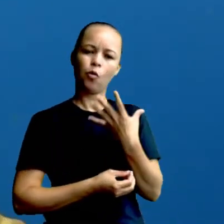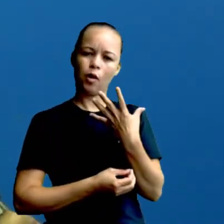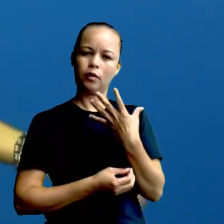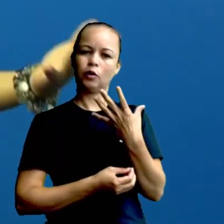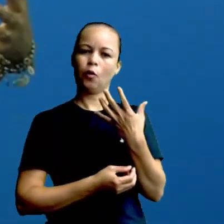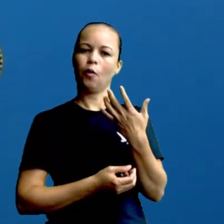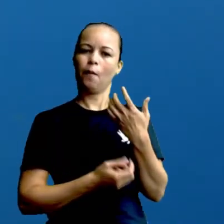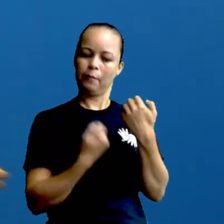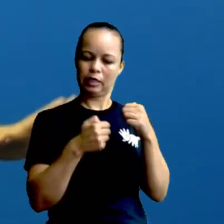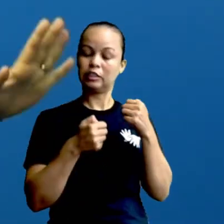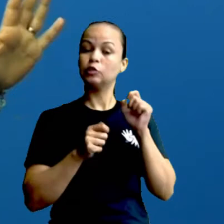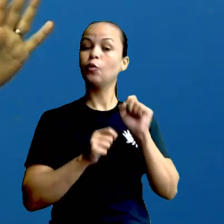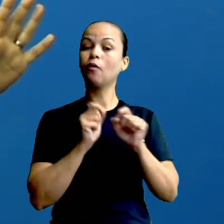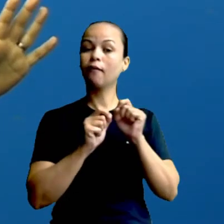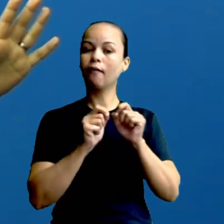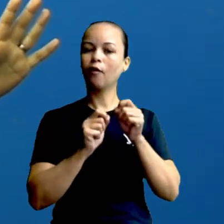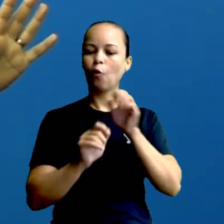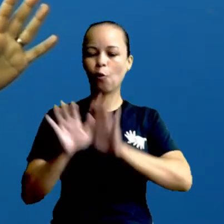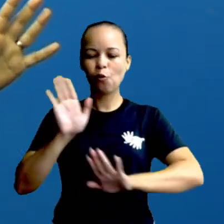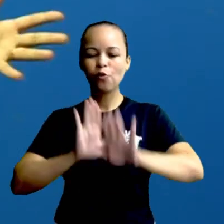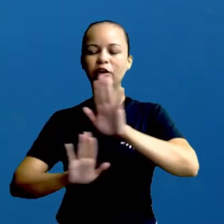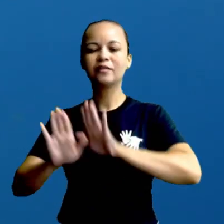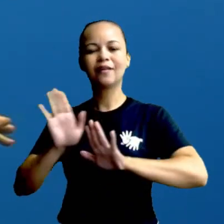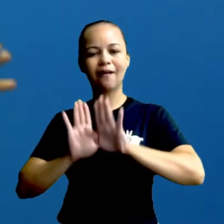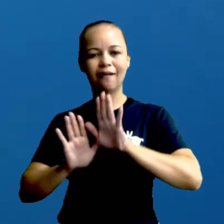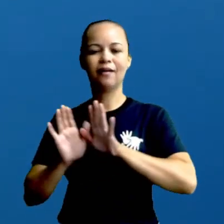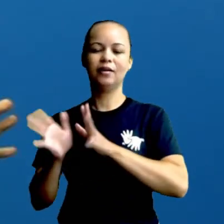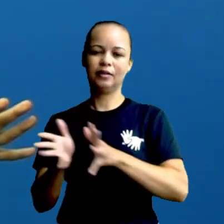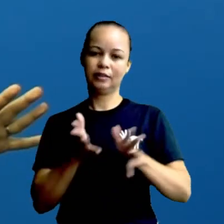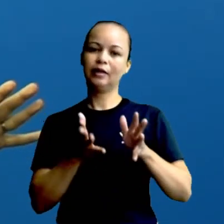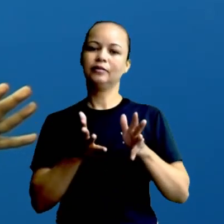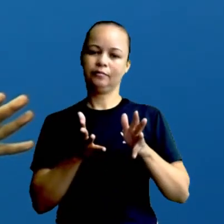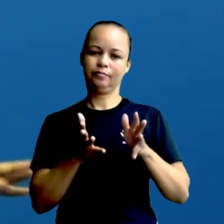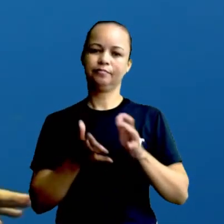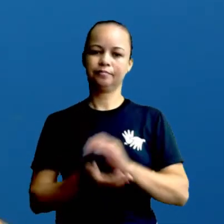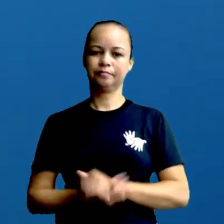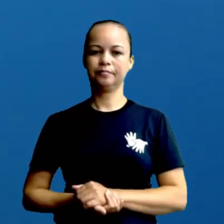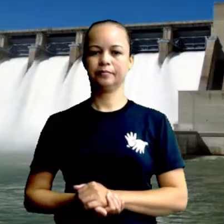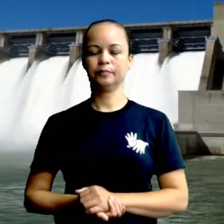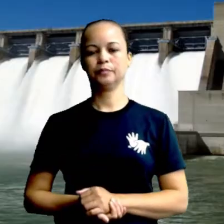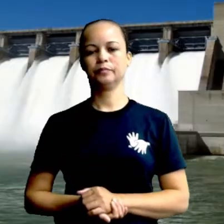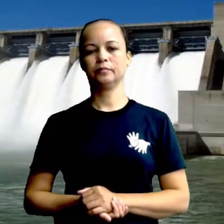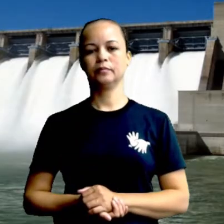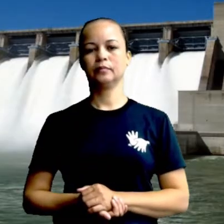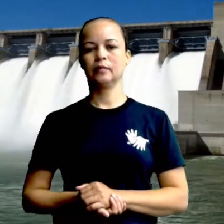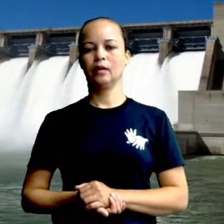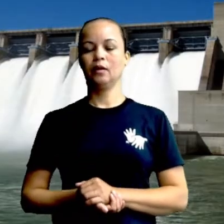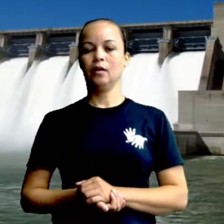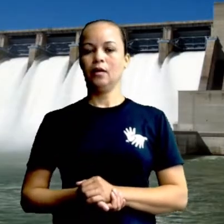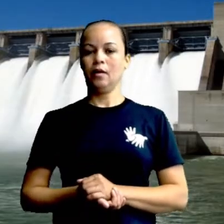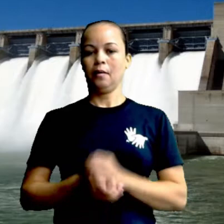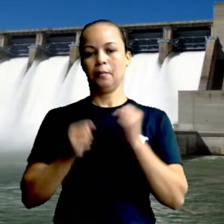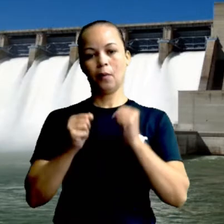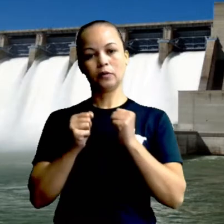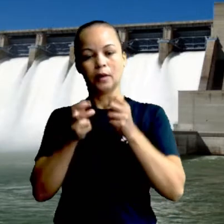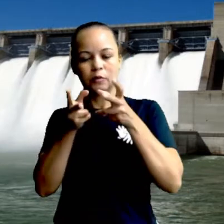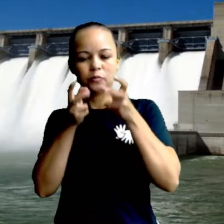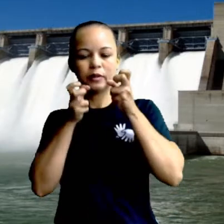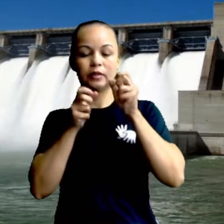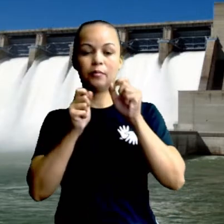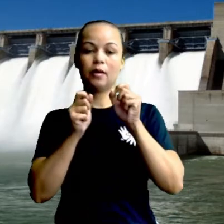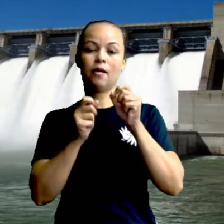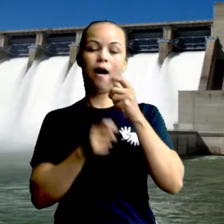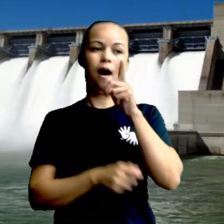preservar, eu também tenho que racionar, né? Tem que ter essa questão do cuidado mesmo. Como podemos perceber, a água é um